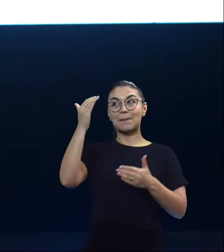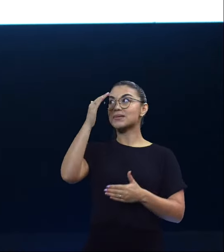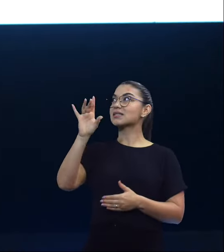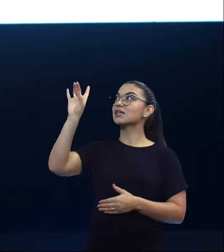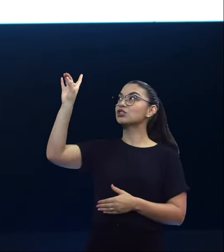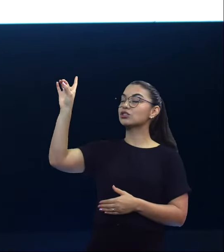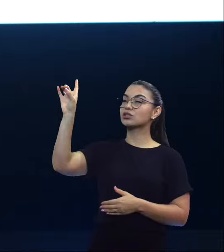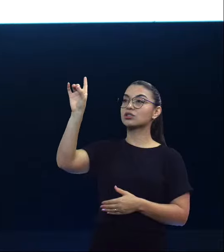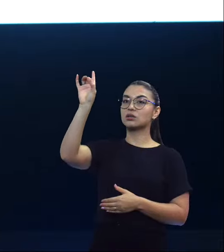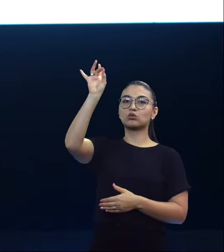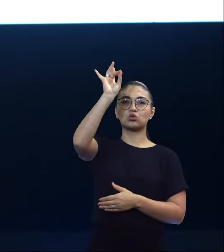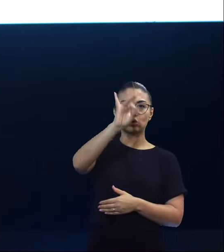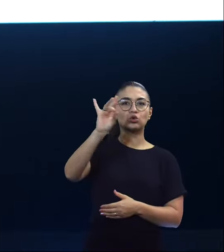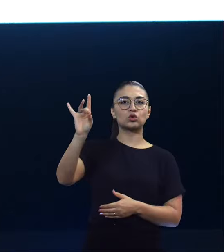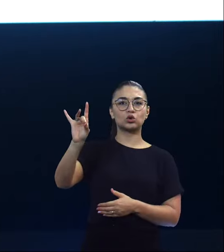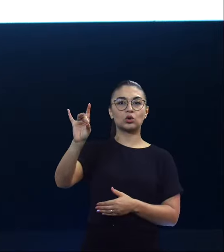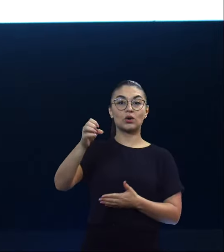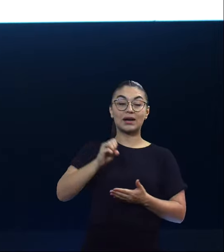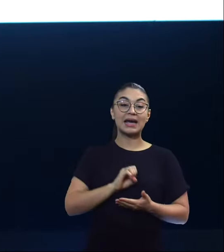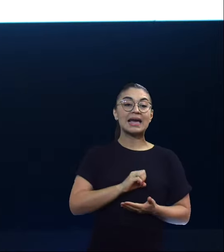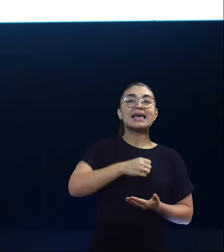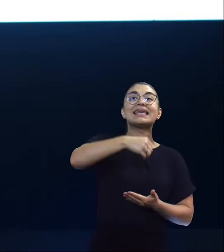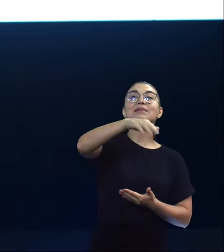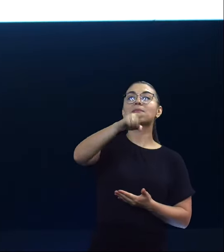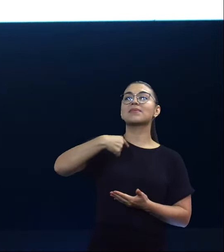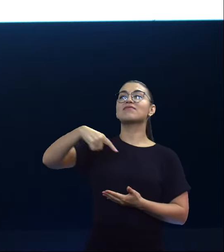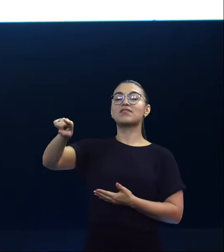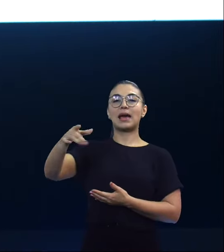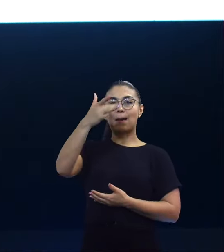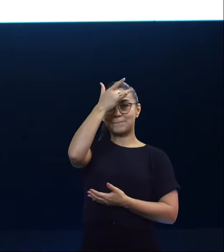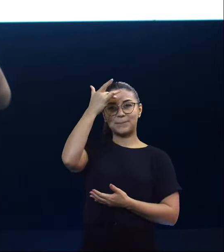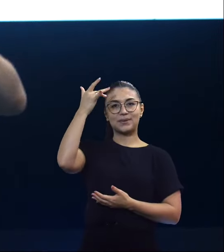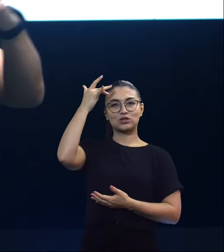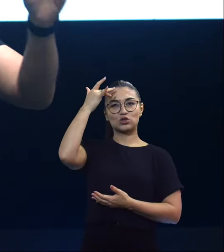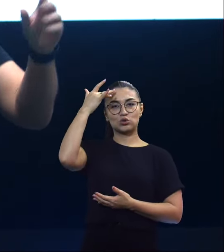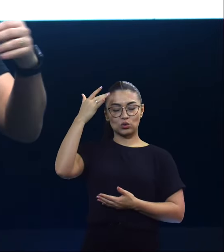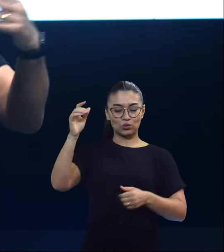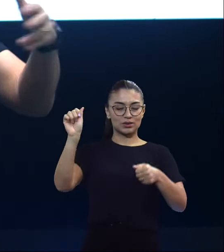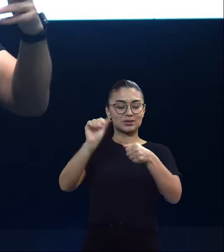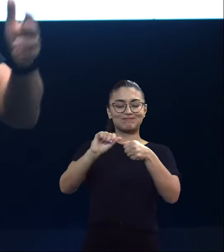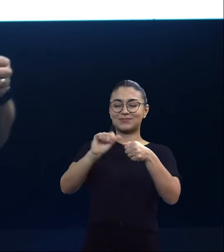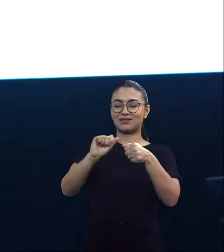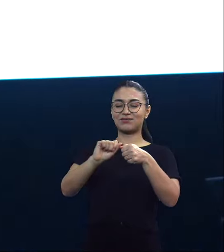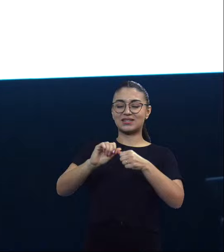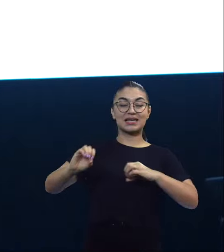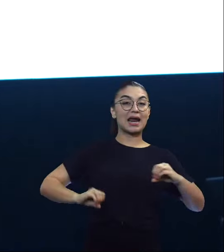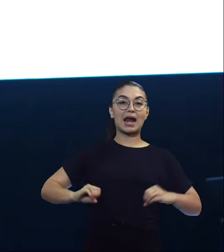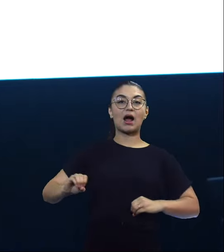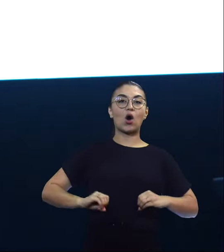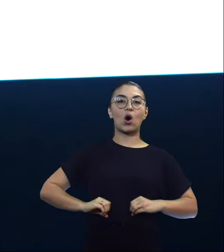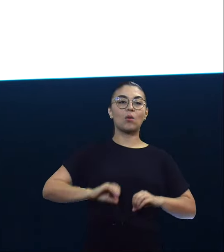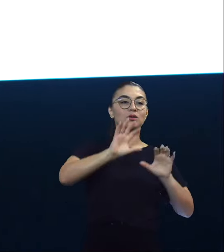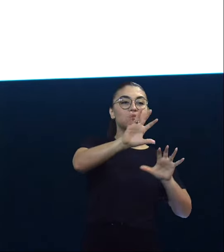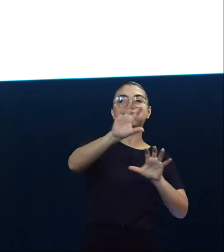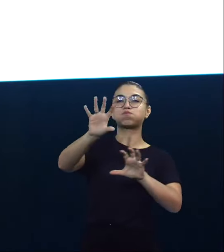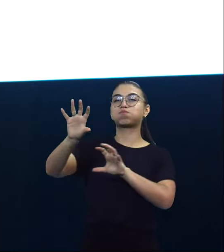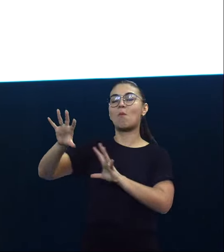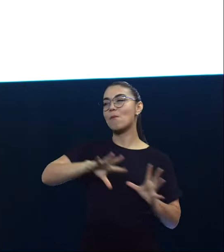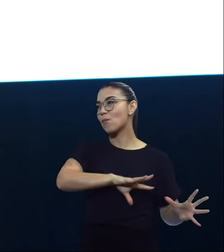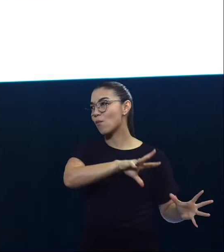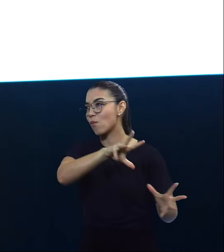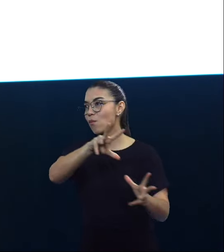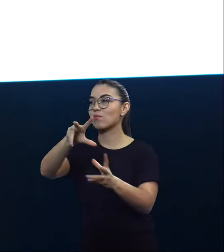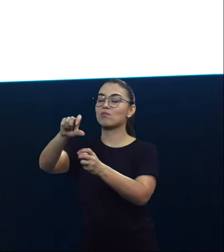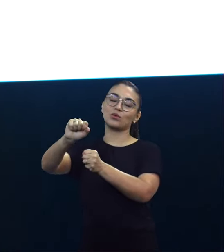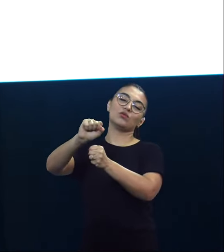enviar pessoas para outros lugares, missionários, pastores, obreiros, plantadores e por aí vai, porque isso é um desprendimento. Quando a